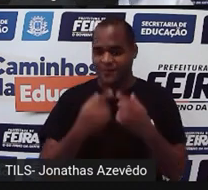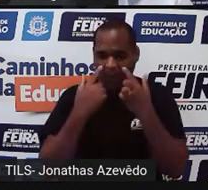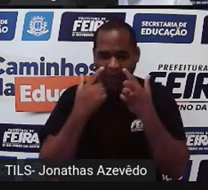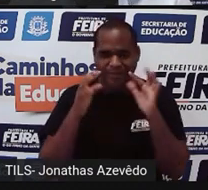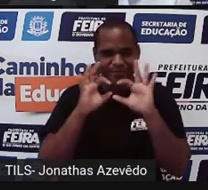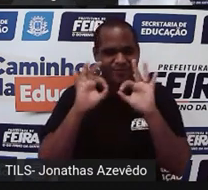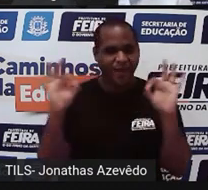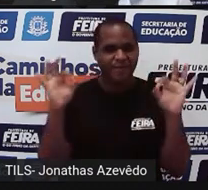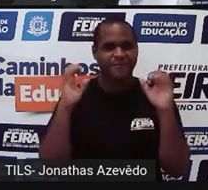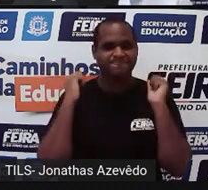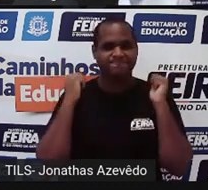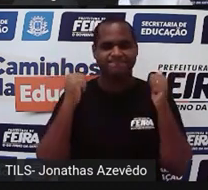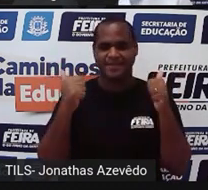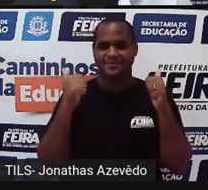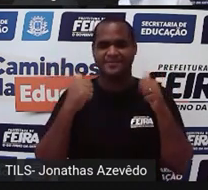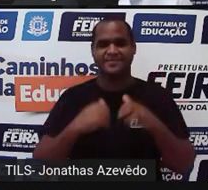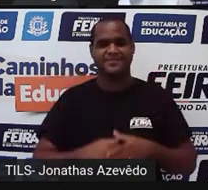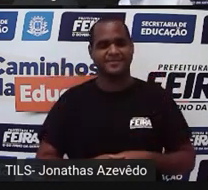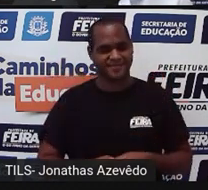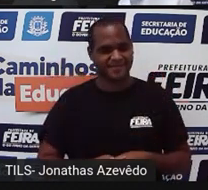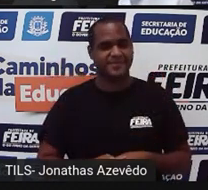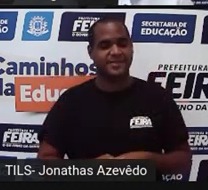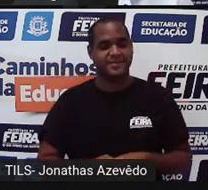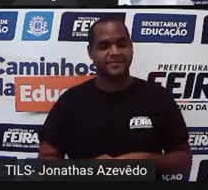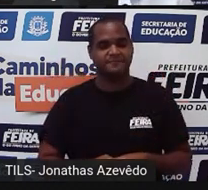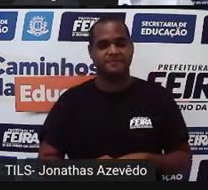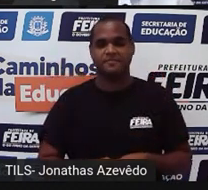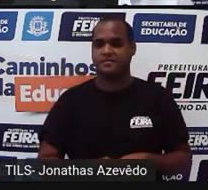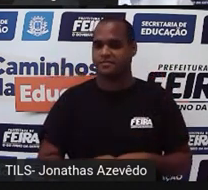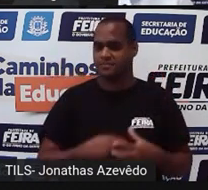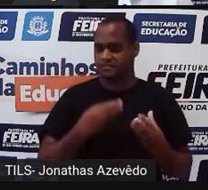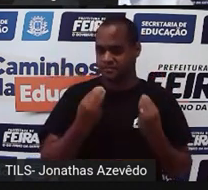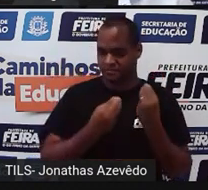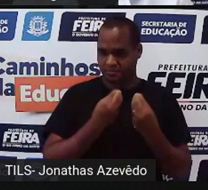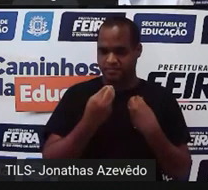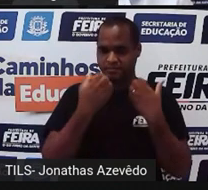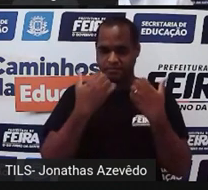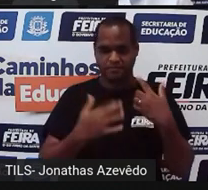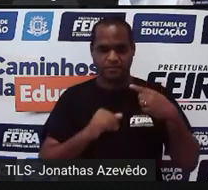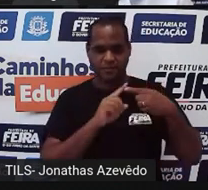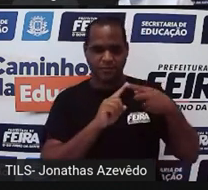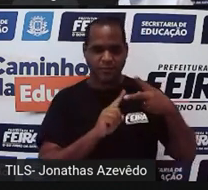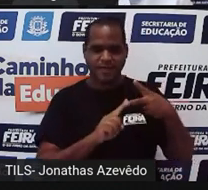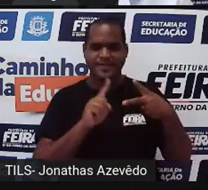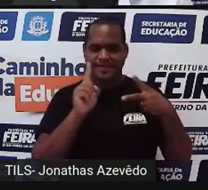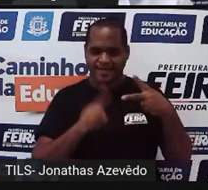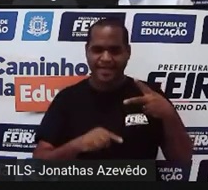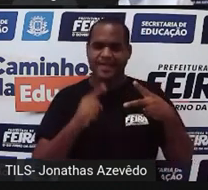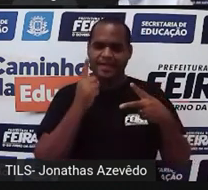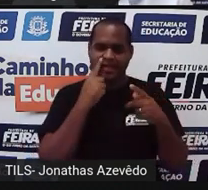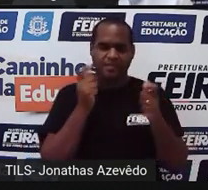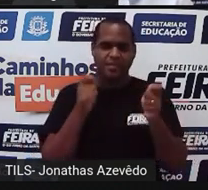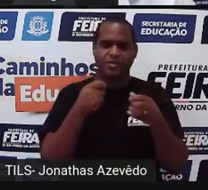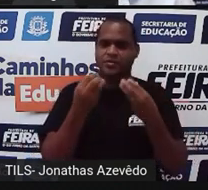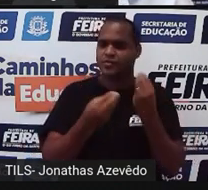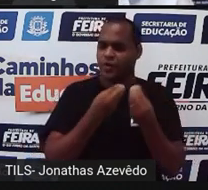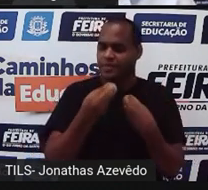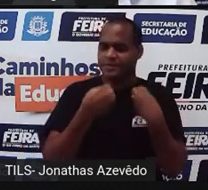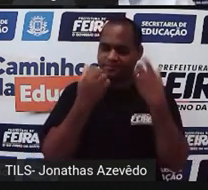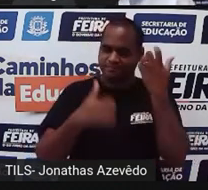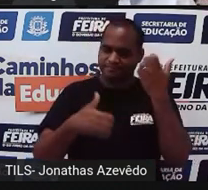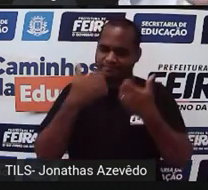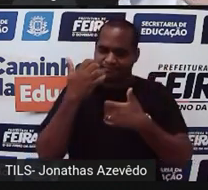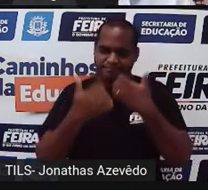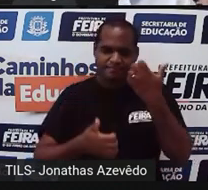Ótimo, beleza, bacana, né? Com essas duas equações montadas, a